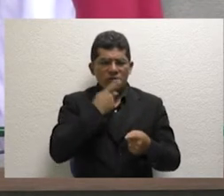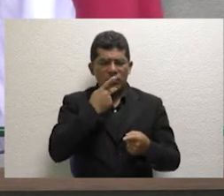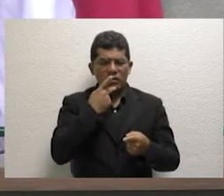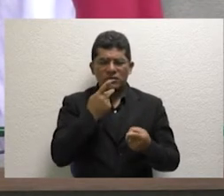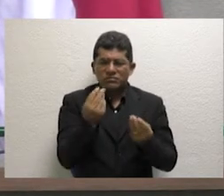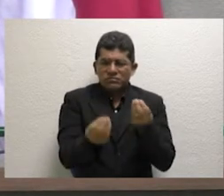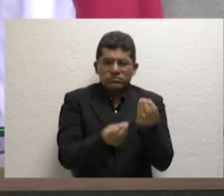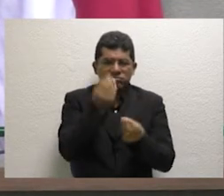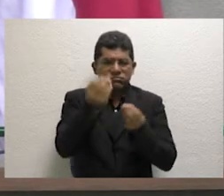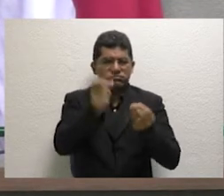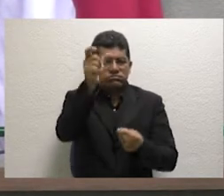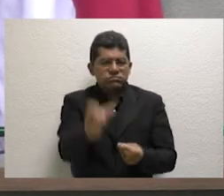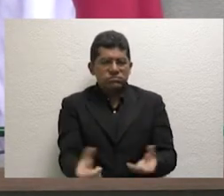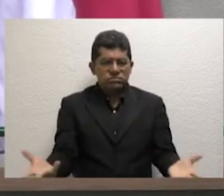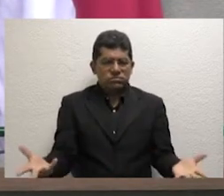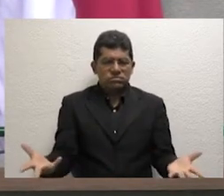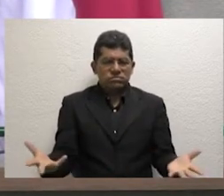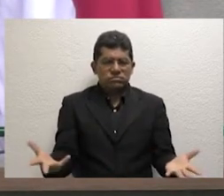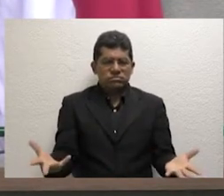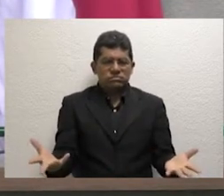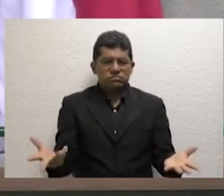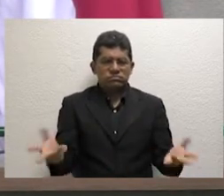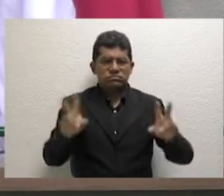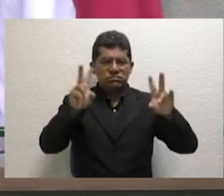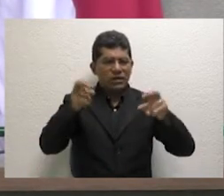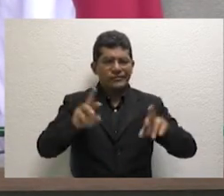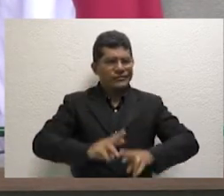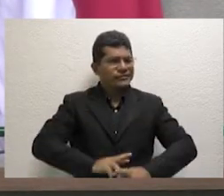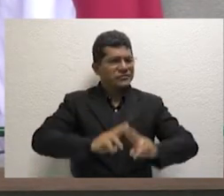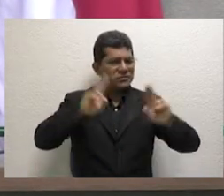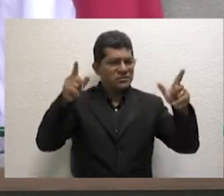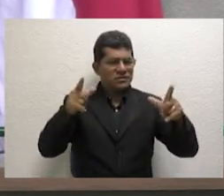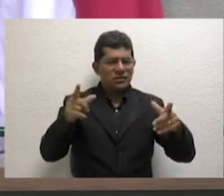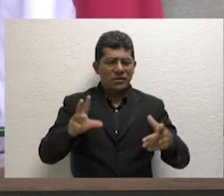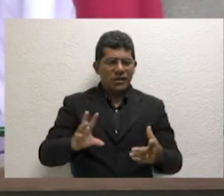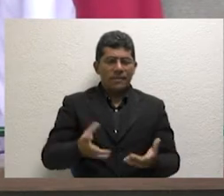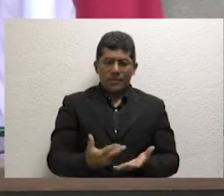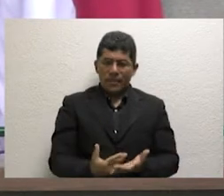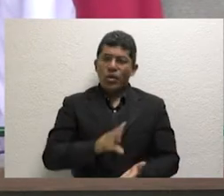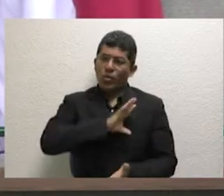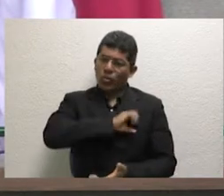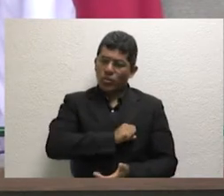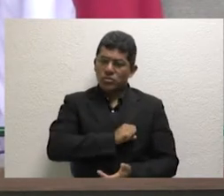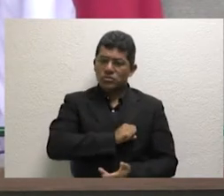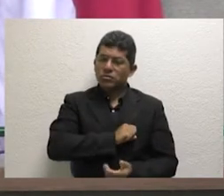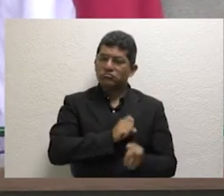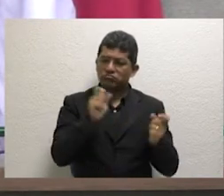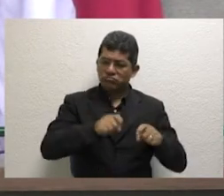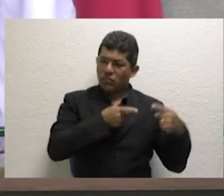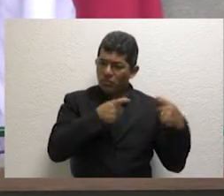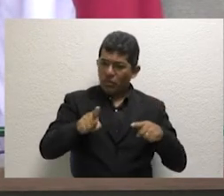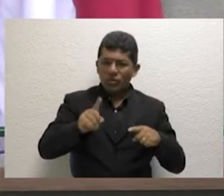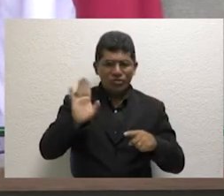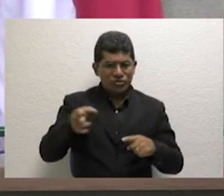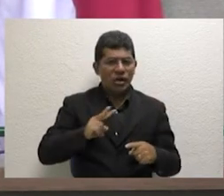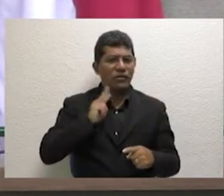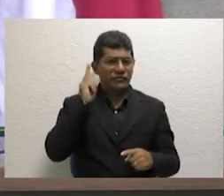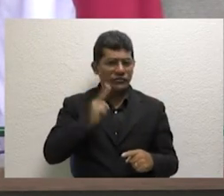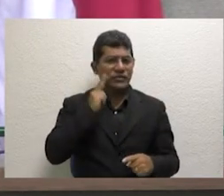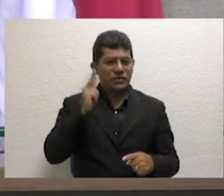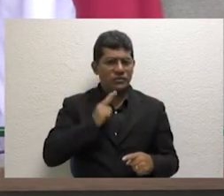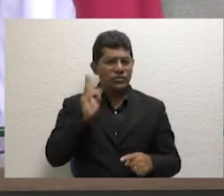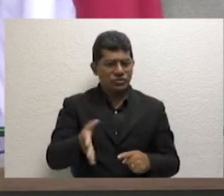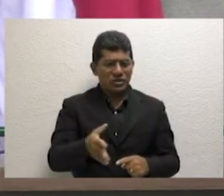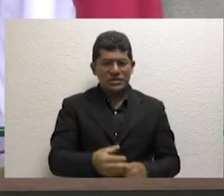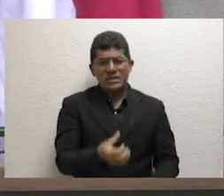situação dessa é o contrário eu gosto eu gosto de ter oposição eu fui vereador eu fui